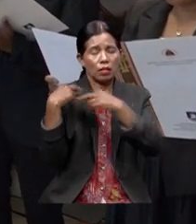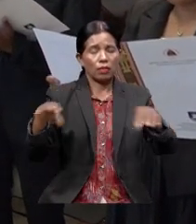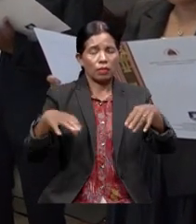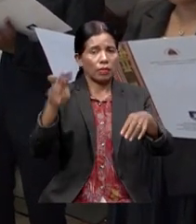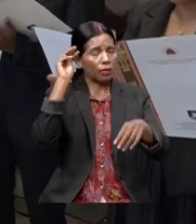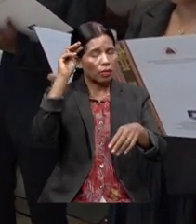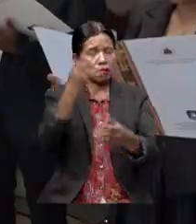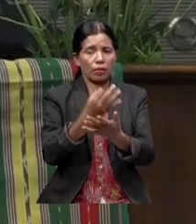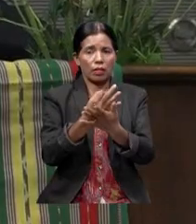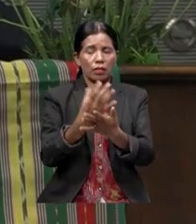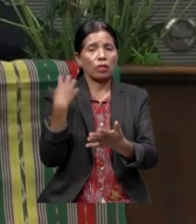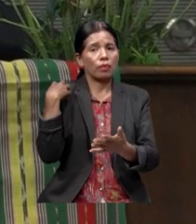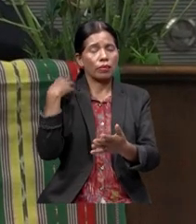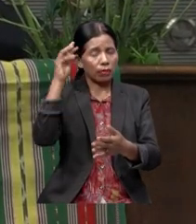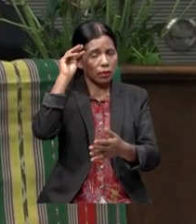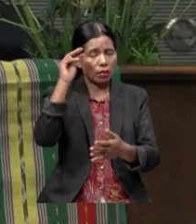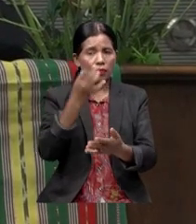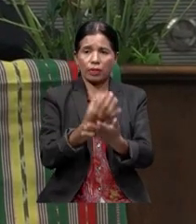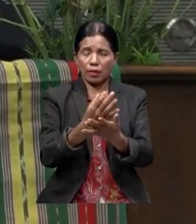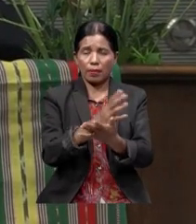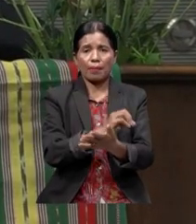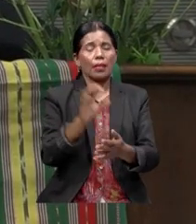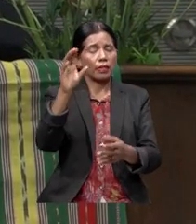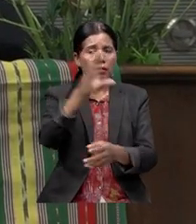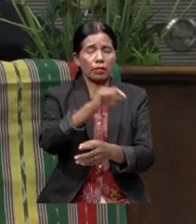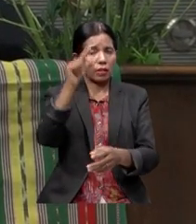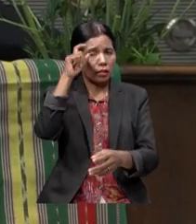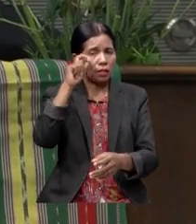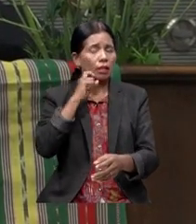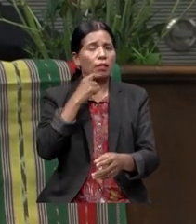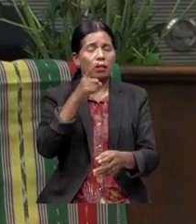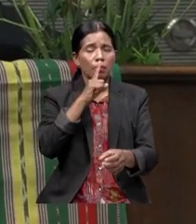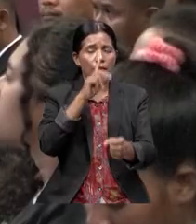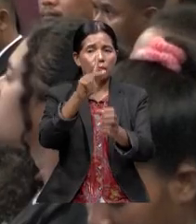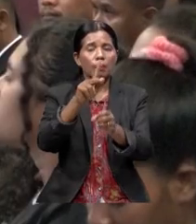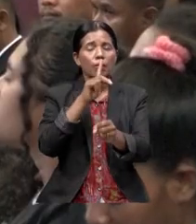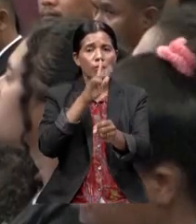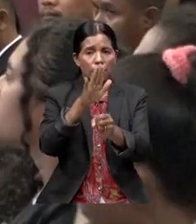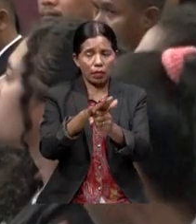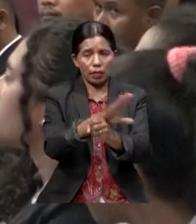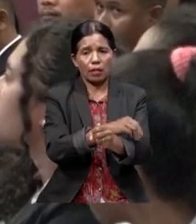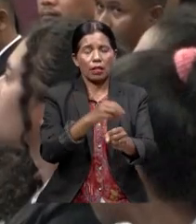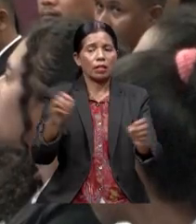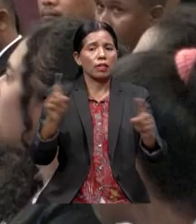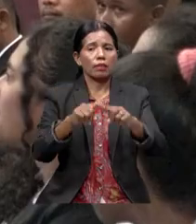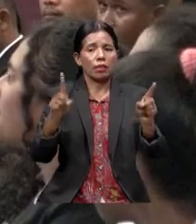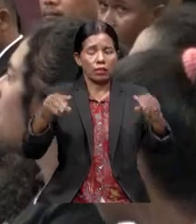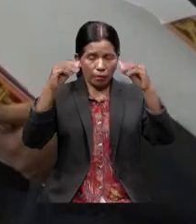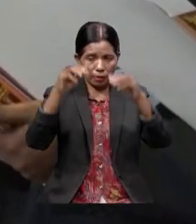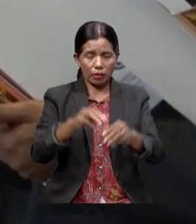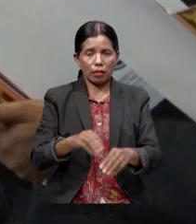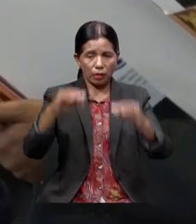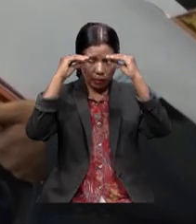aí taraclaran sexta semana, né? Tu irsefi governo comprimício nebe mak professor Sira Halo e a termo aceitação ka pose lahanesa no funcionário público